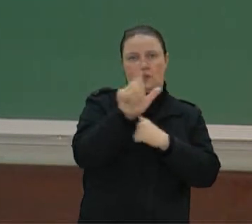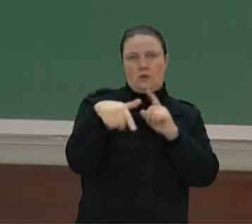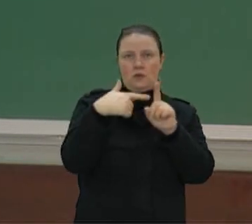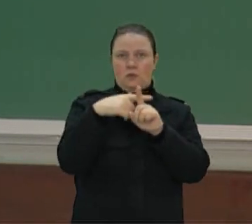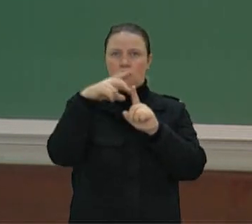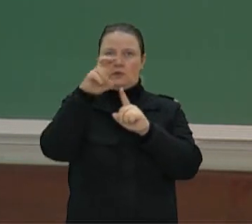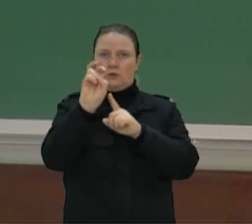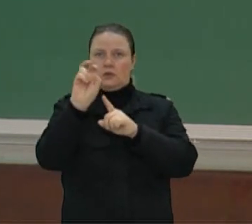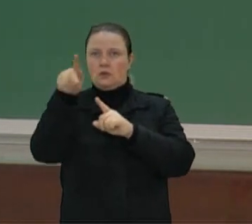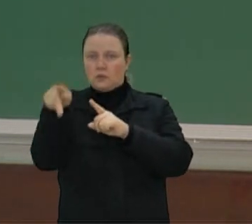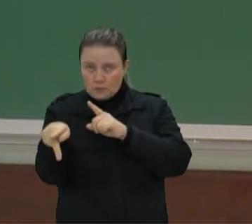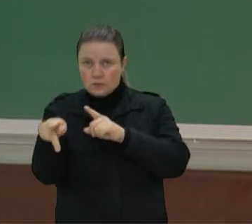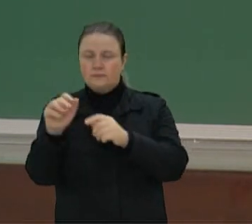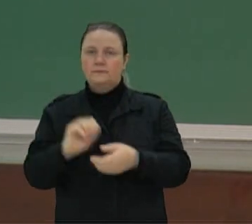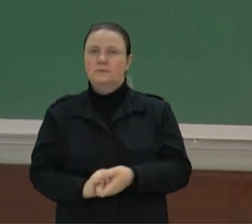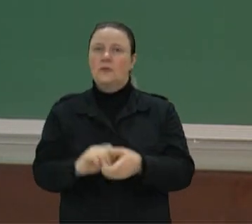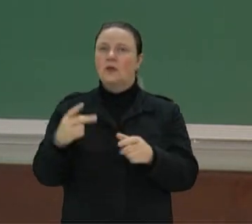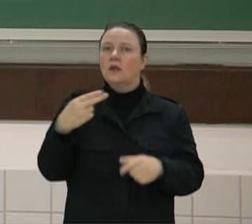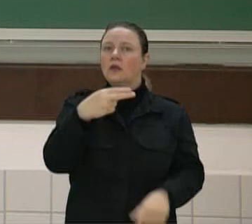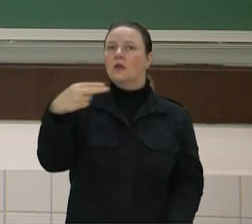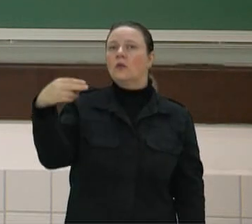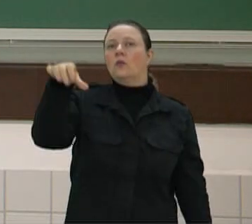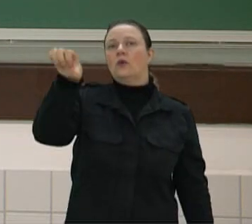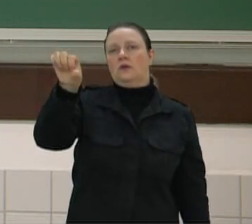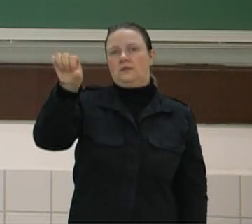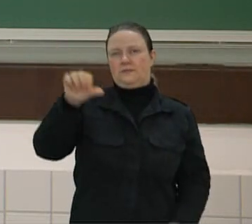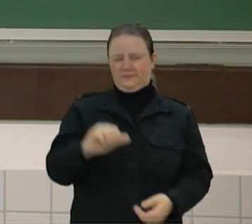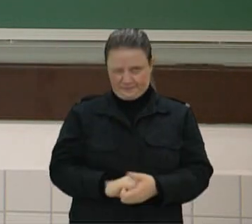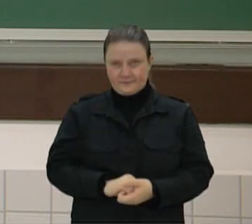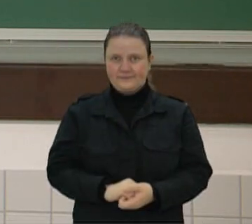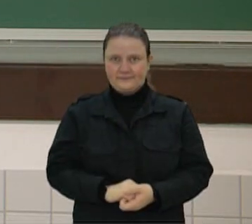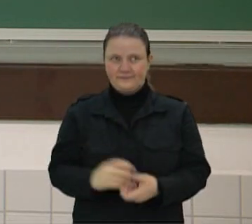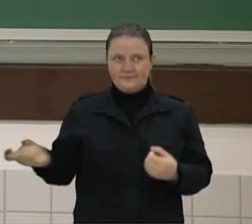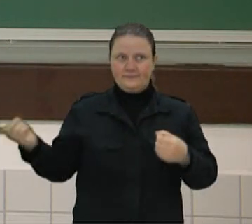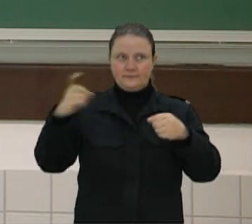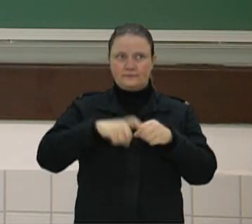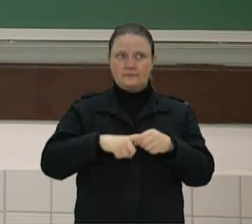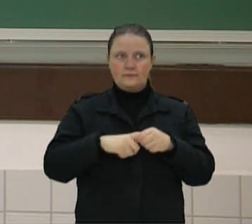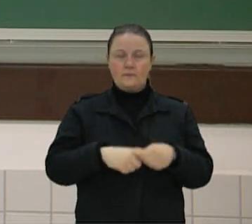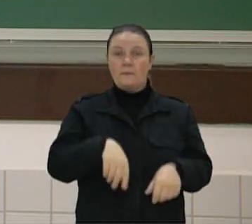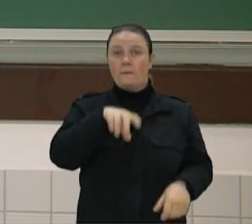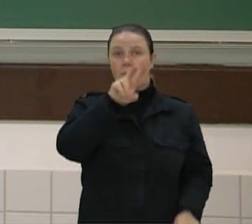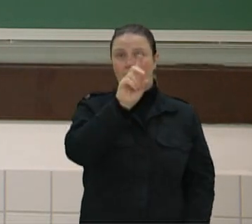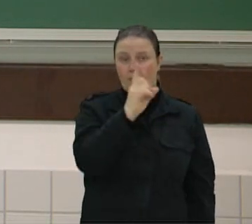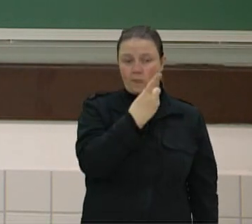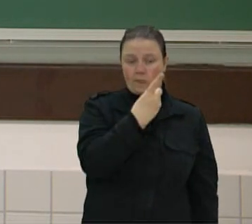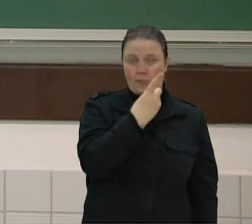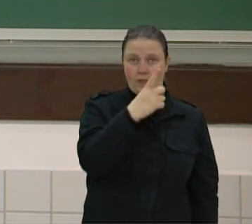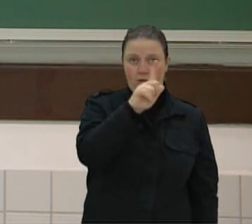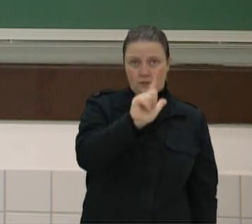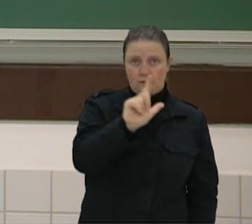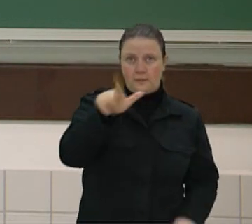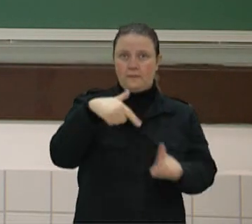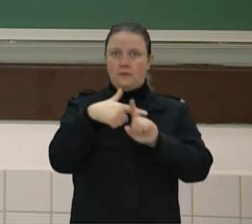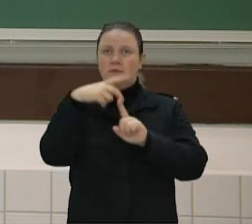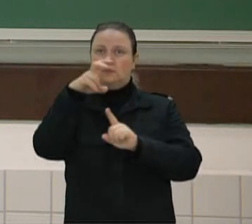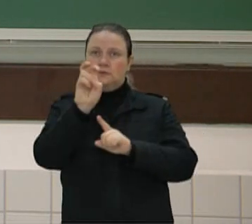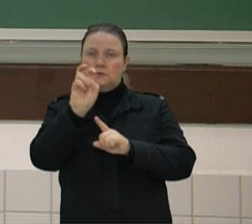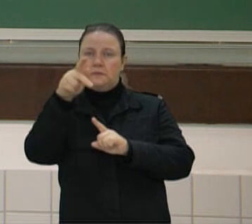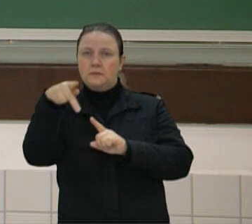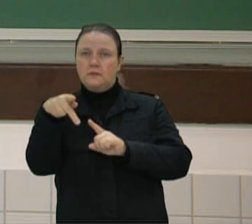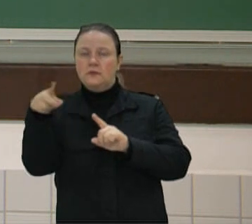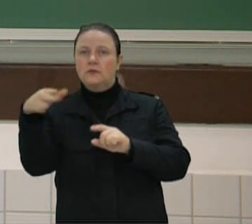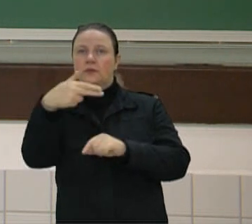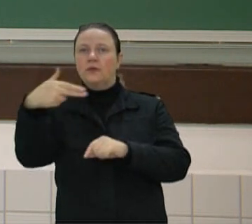mais 5P é igual a 9. Vamos procurar isso lá? 1L mais 5P é igual a